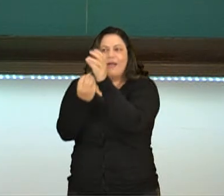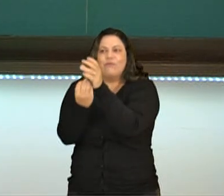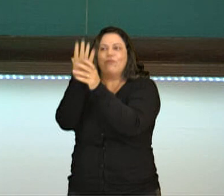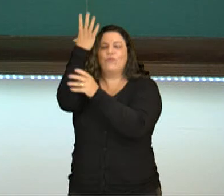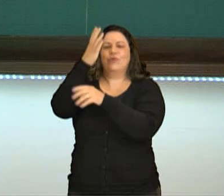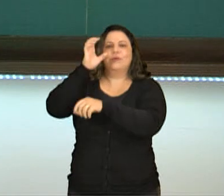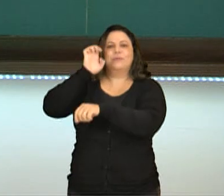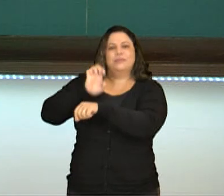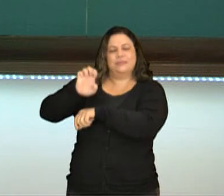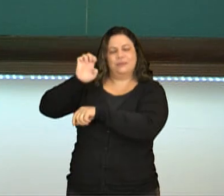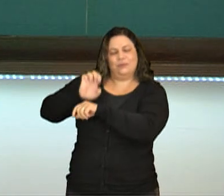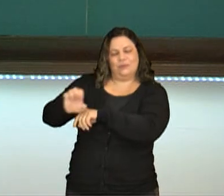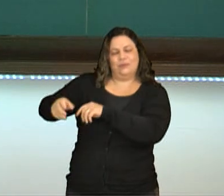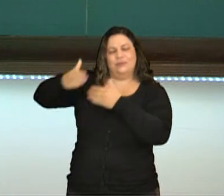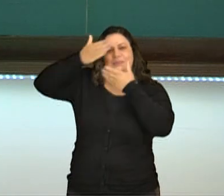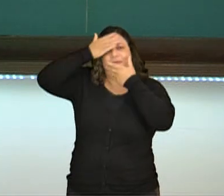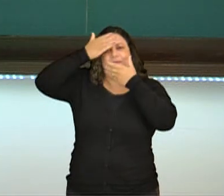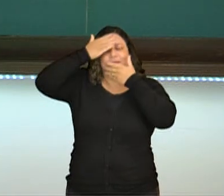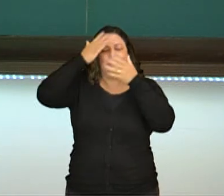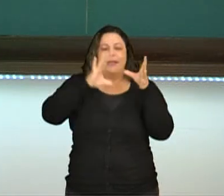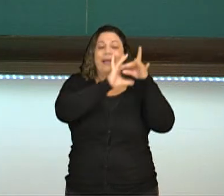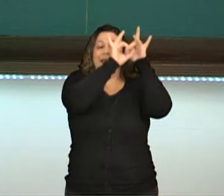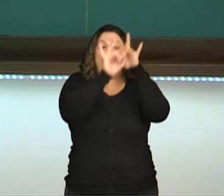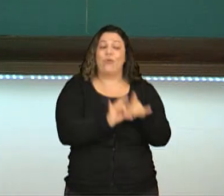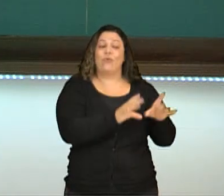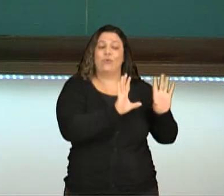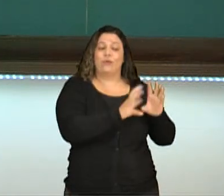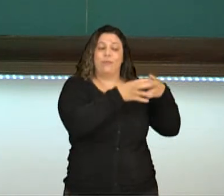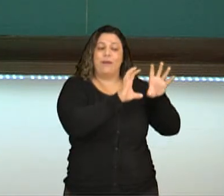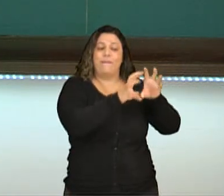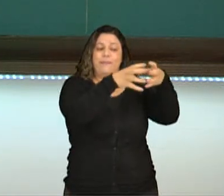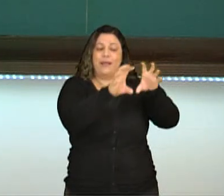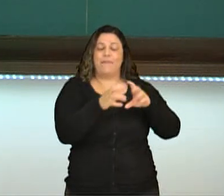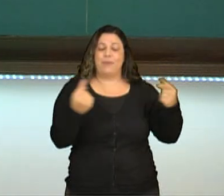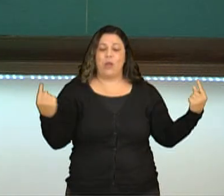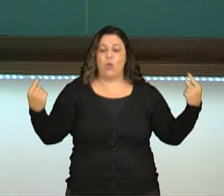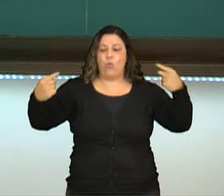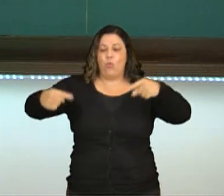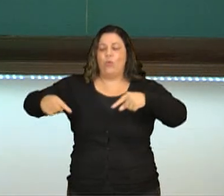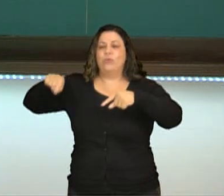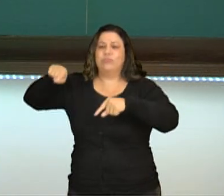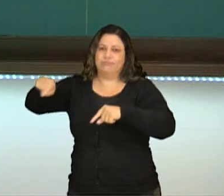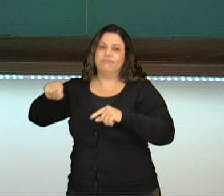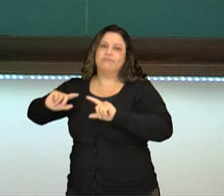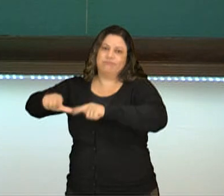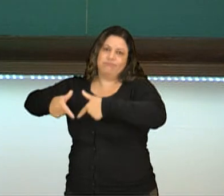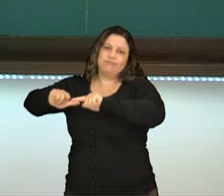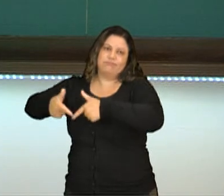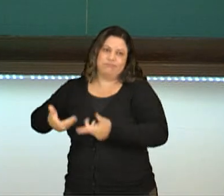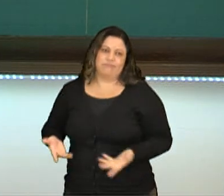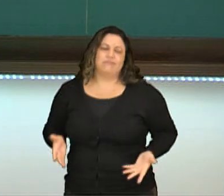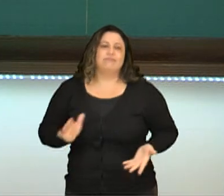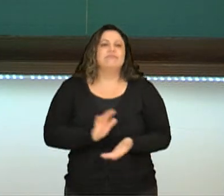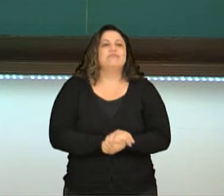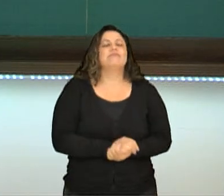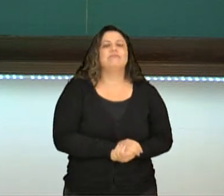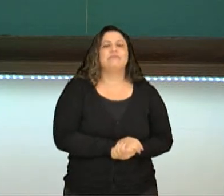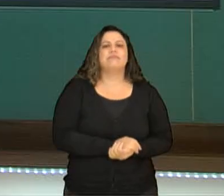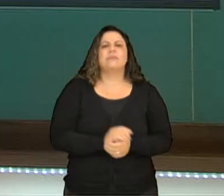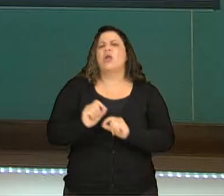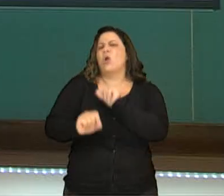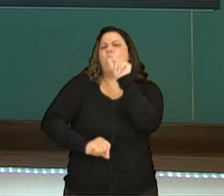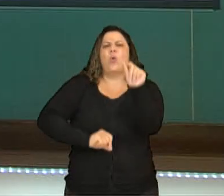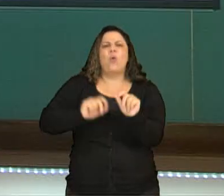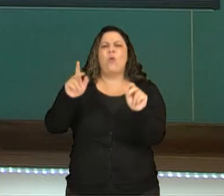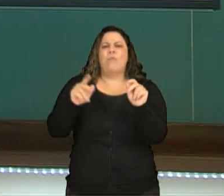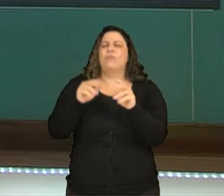da Palestina. Então, uma união aí de grupos contra Israel. E os caminhos para a paz. Nós